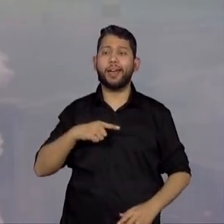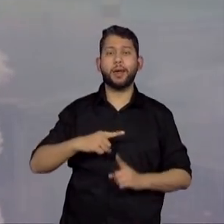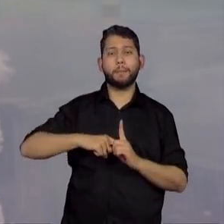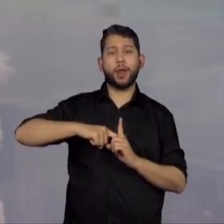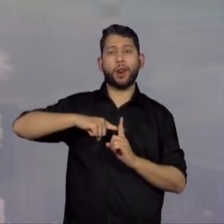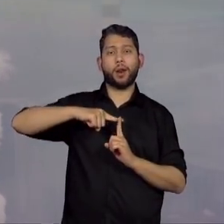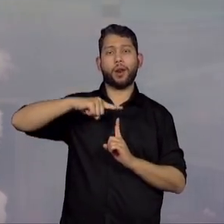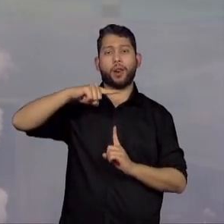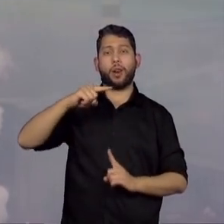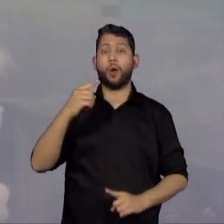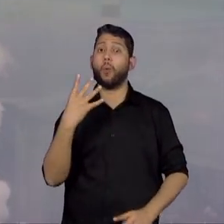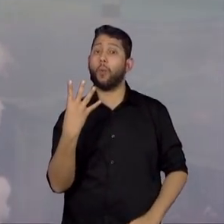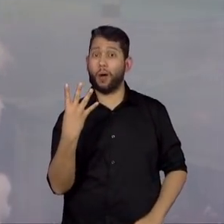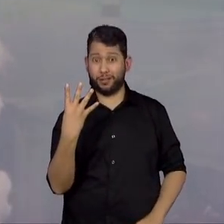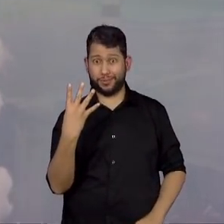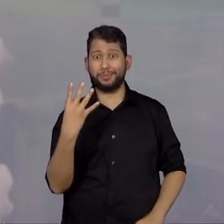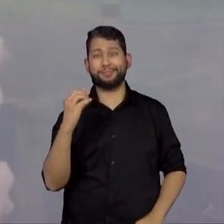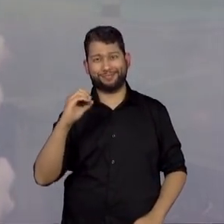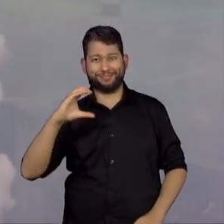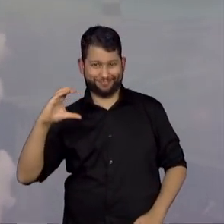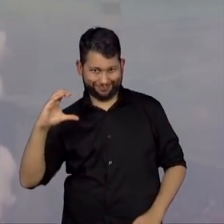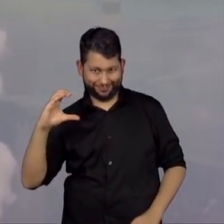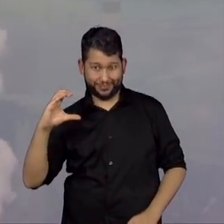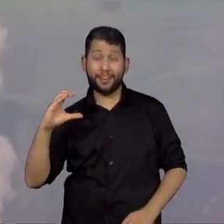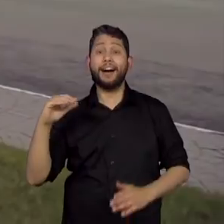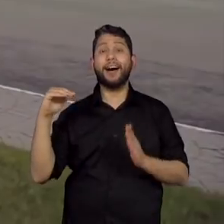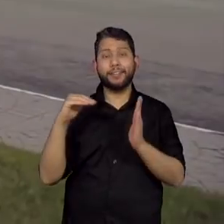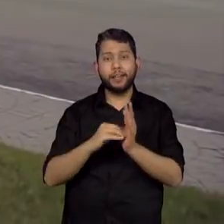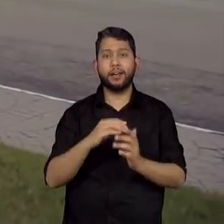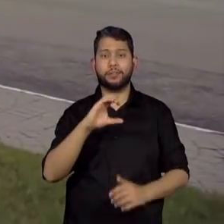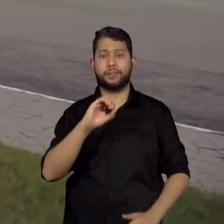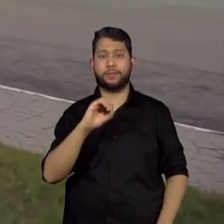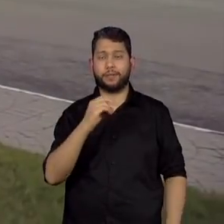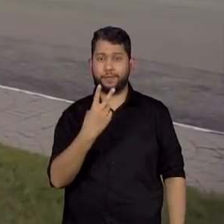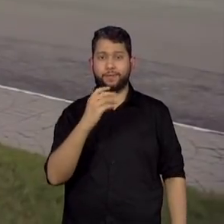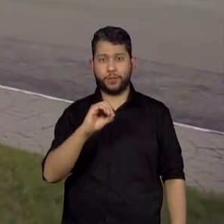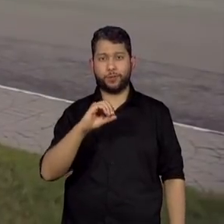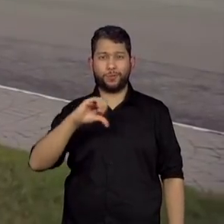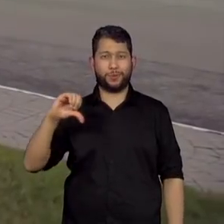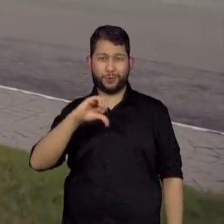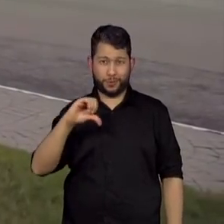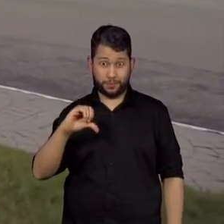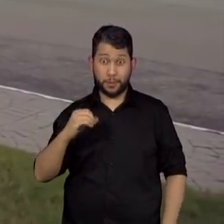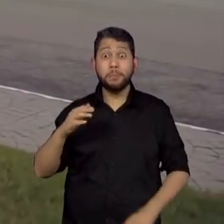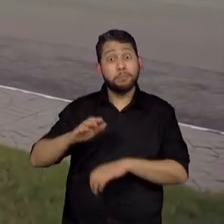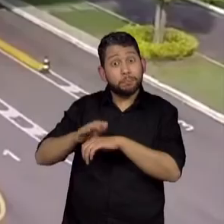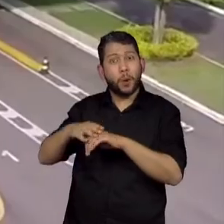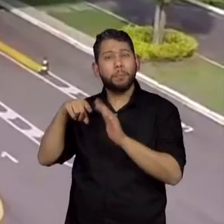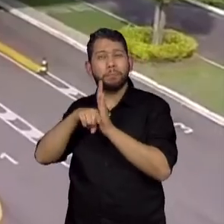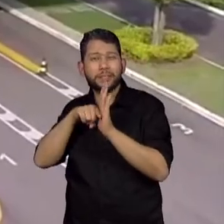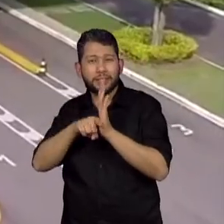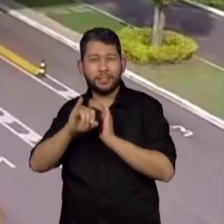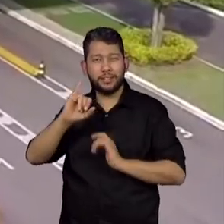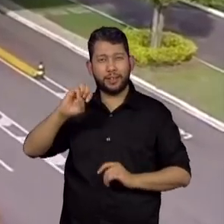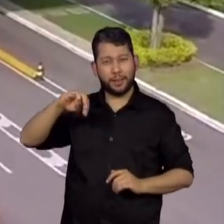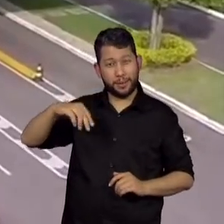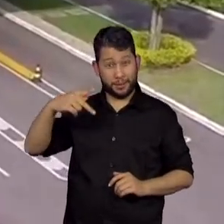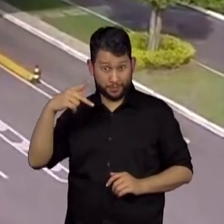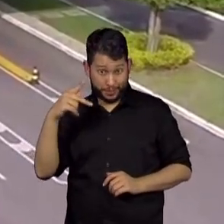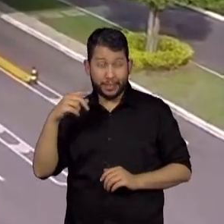final do século. O meteorologista Lincoln Alves, pesquisador do INPE, Instituto Nacional de